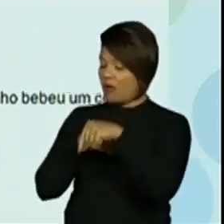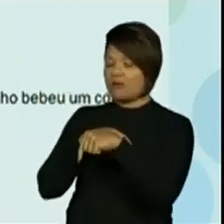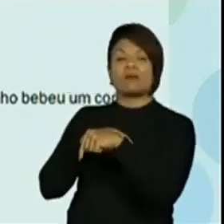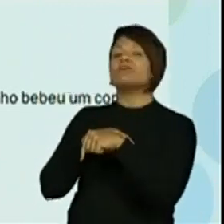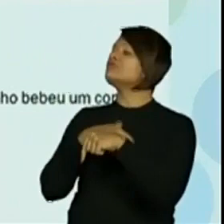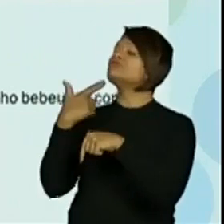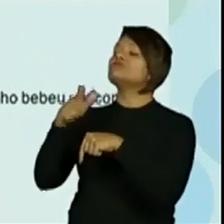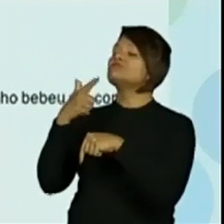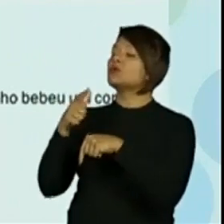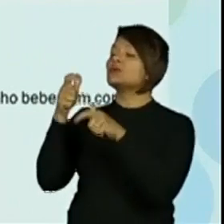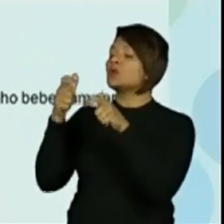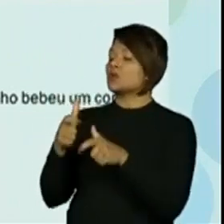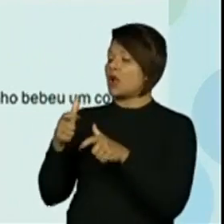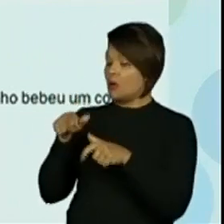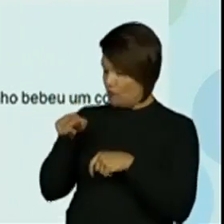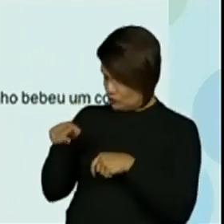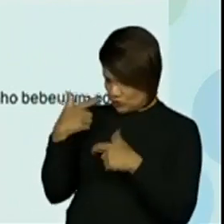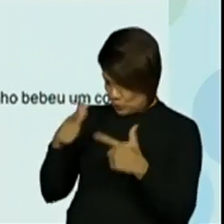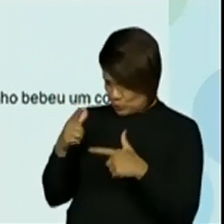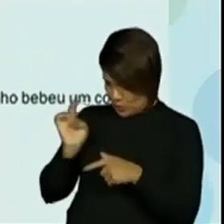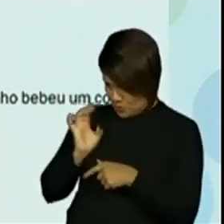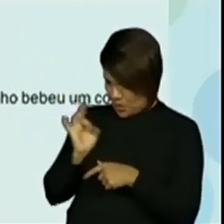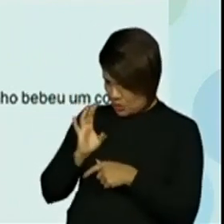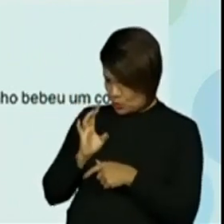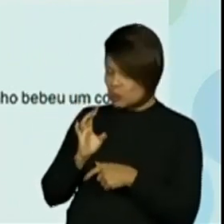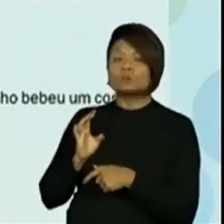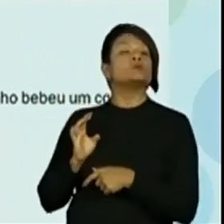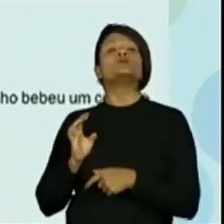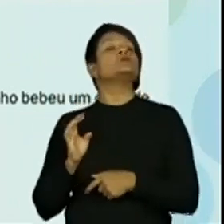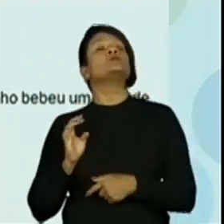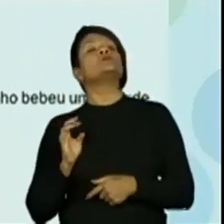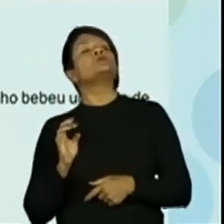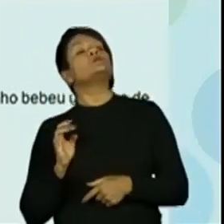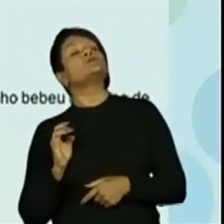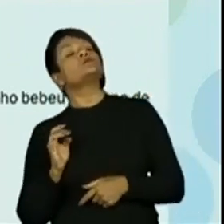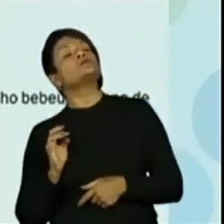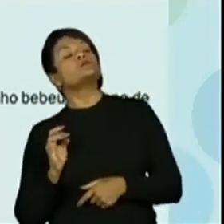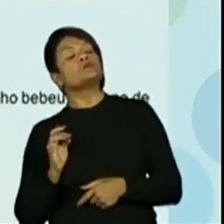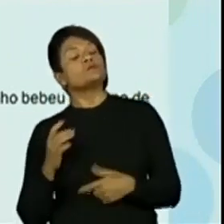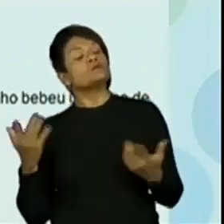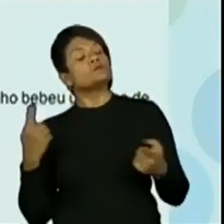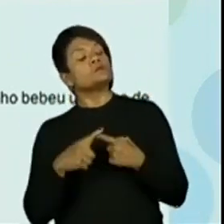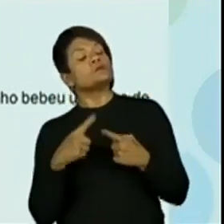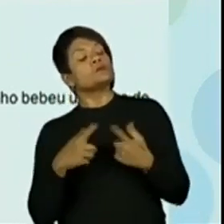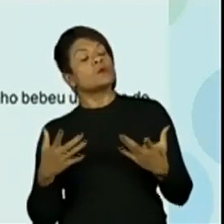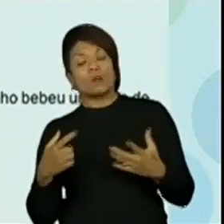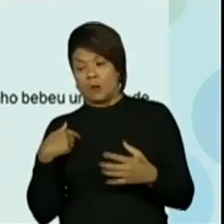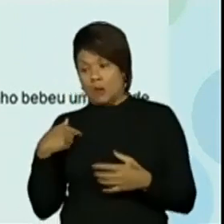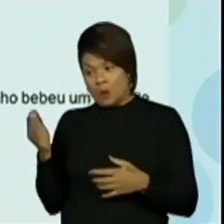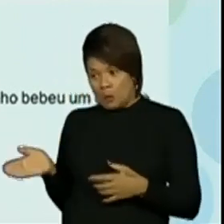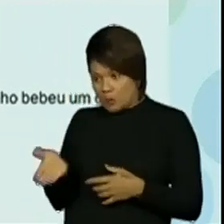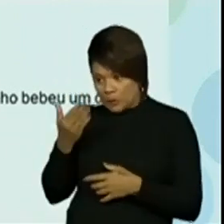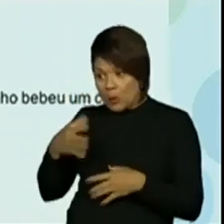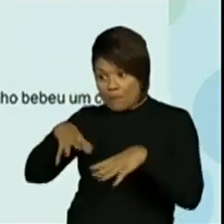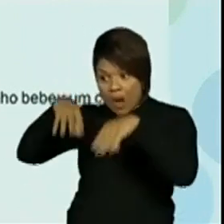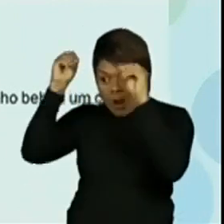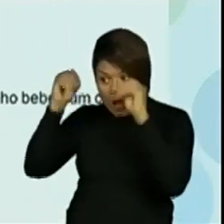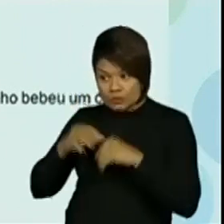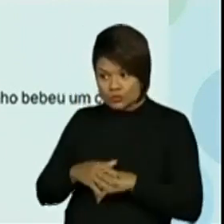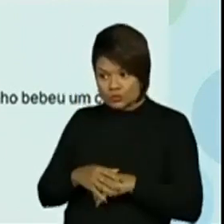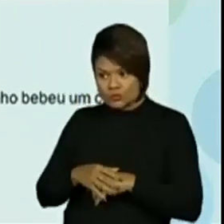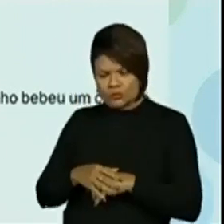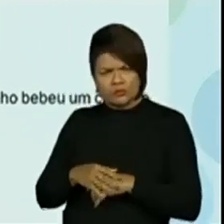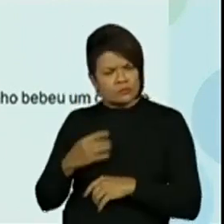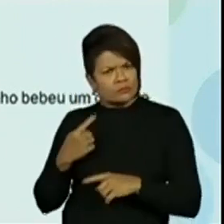eu posso mandá-lo para o palácio. Por que eu sentiria medo? Porque ali todo mundo